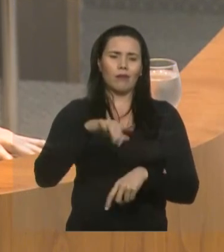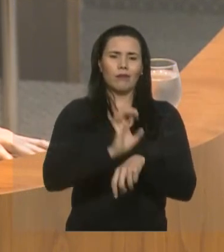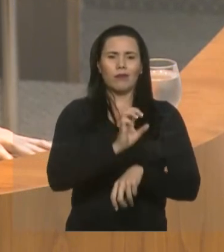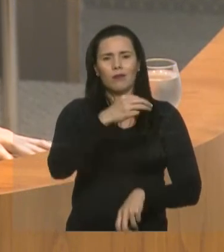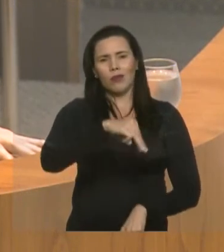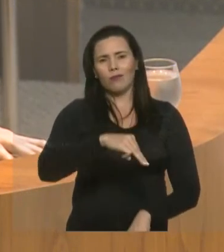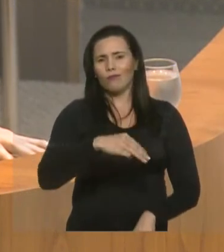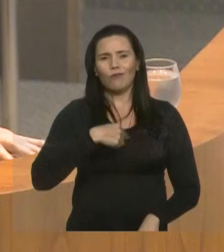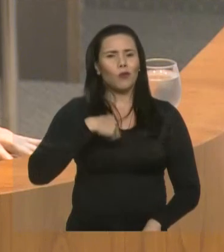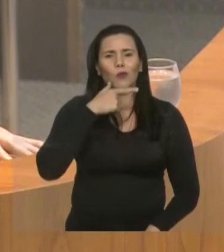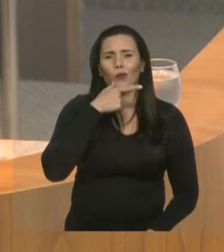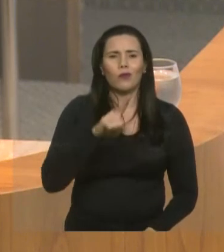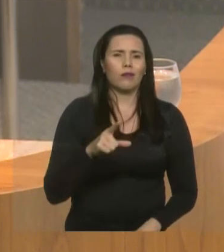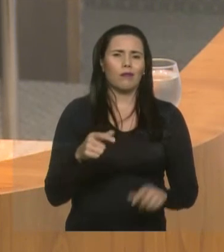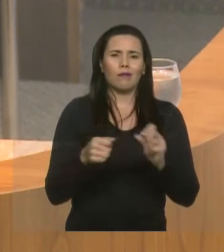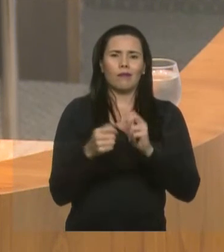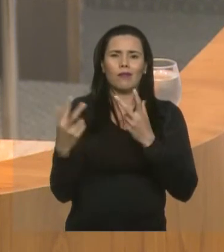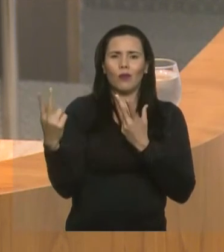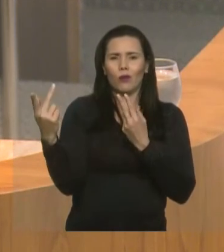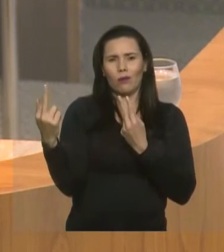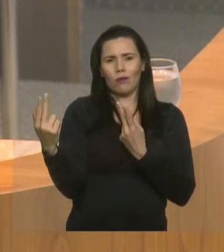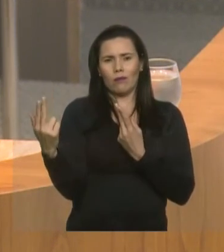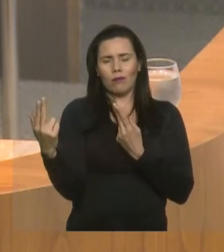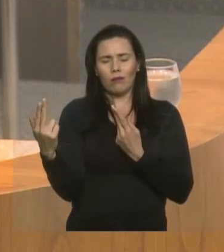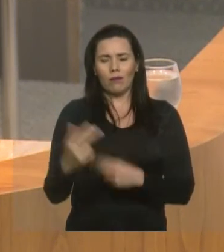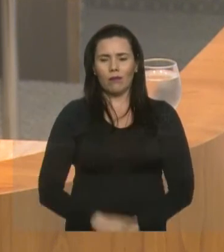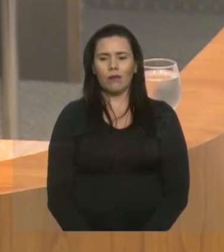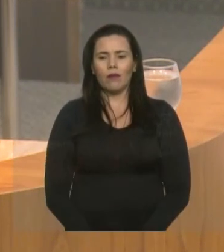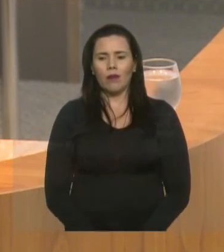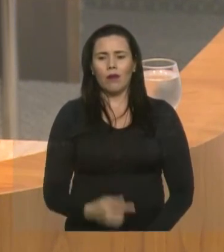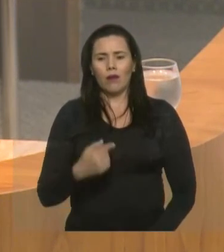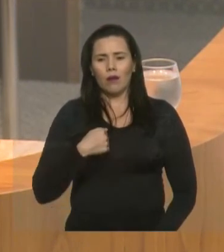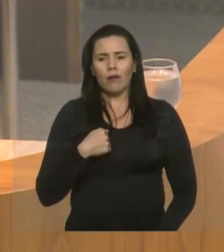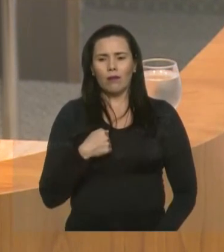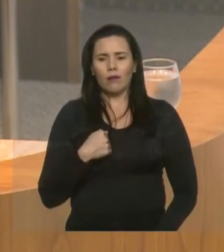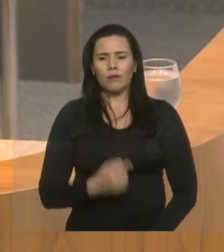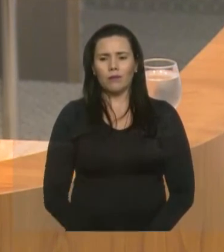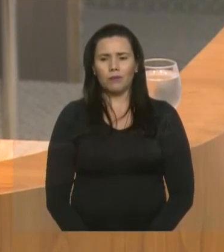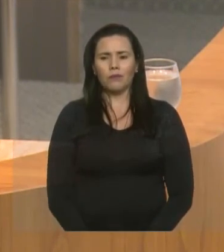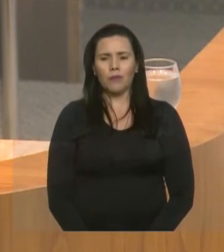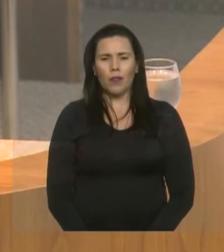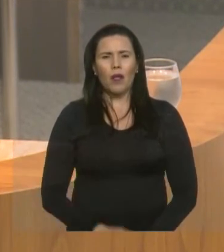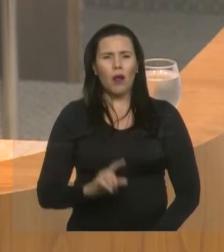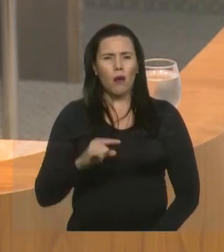Eu só espero que Vossas Excelências, ao decidirem, se orgulhem da decisão que Vossas Excelências vão tomar. Muito obrigado.